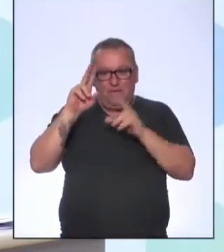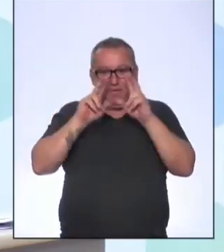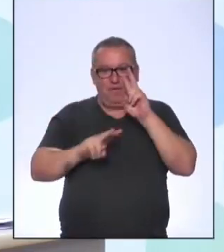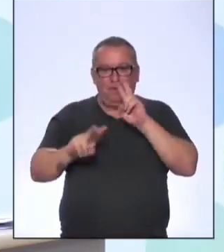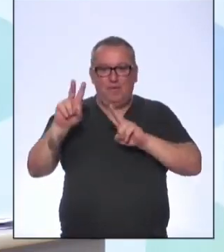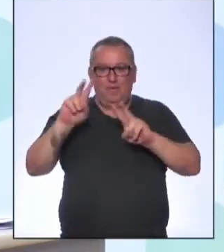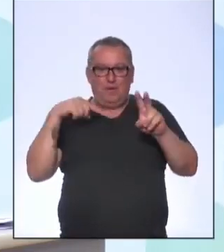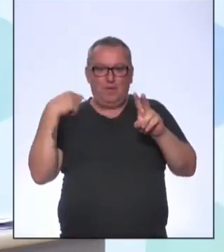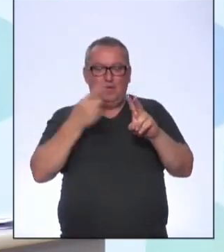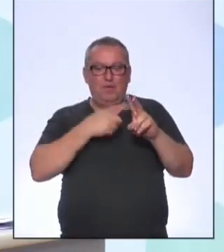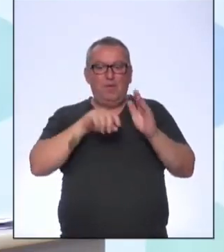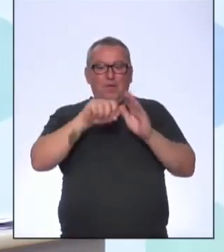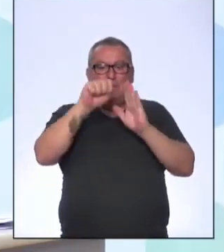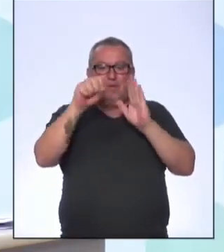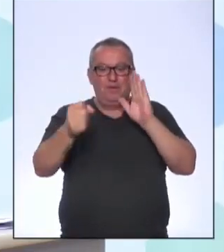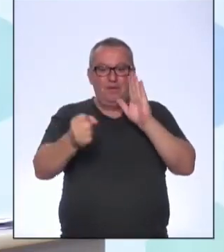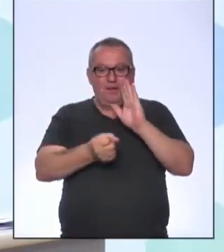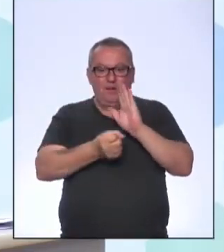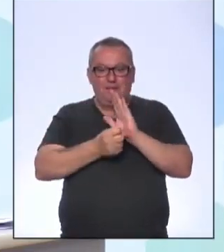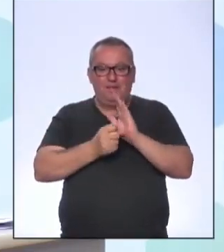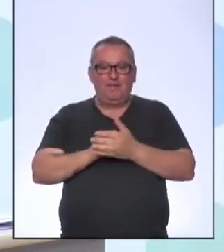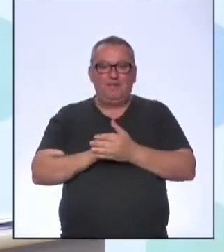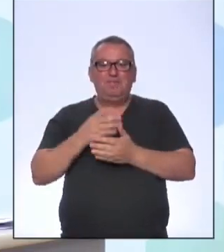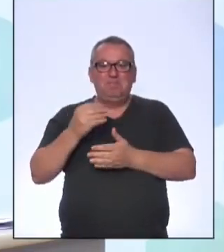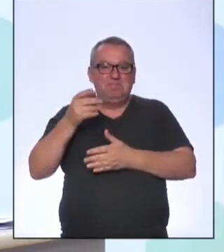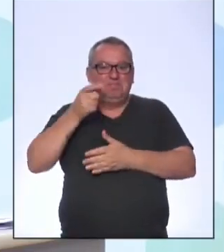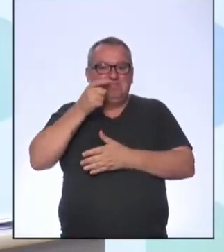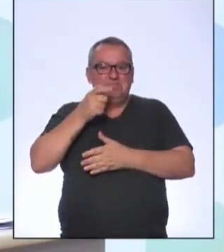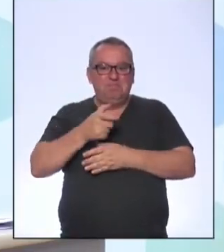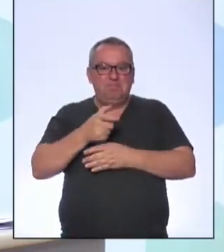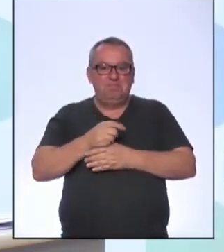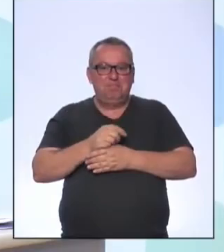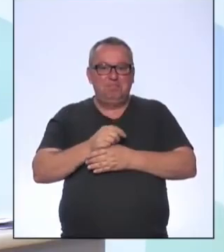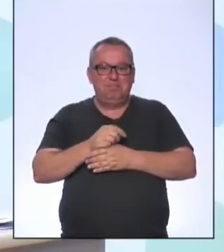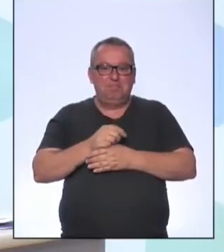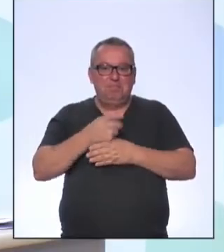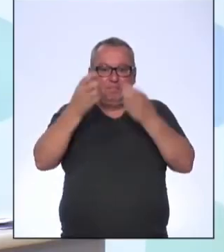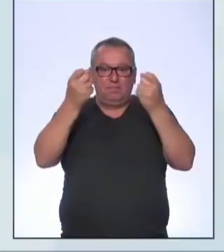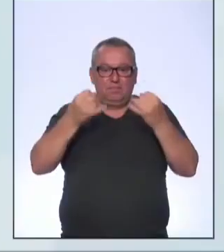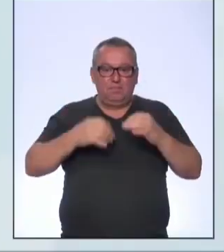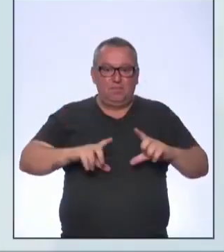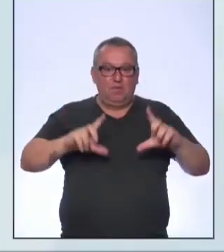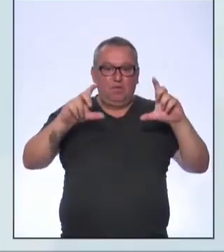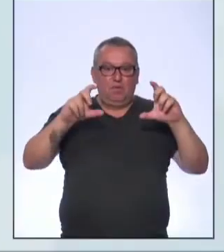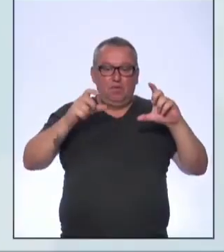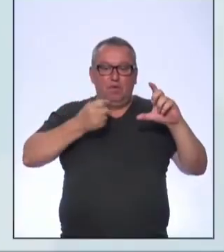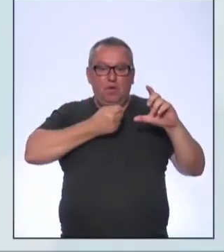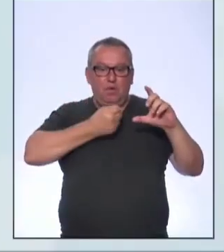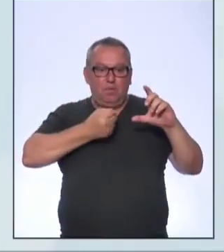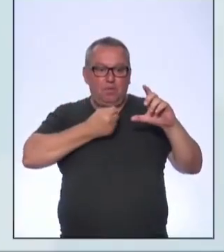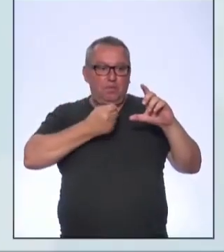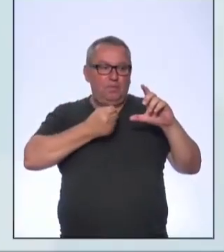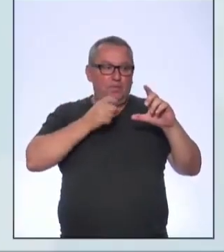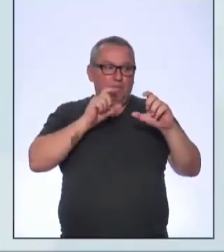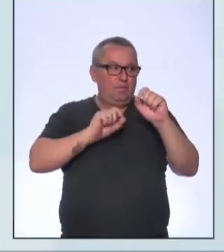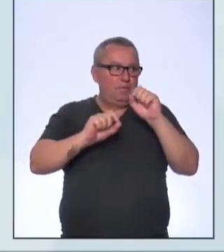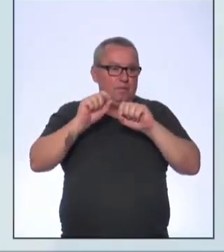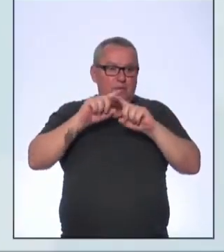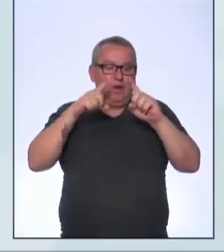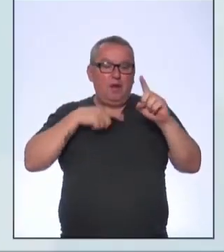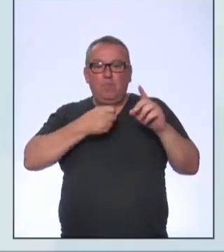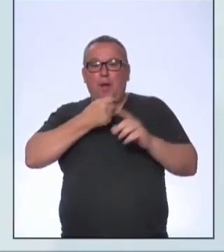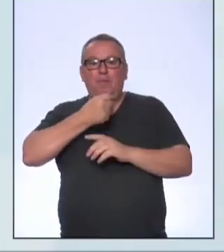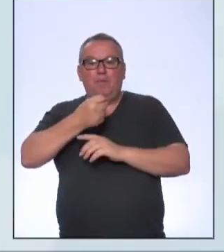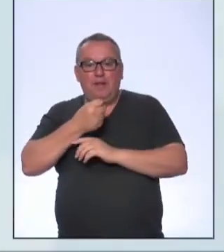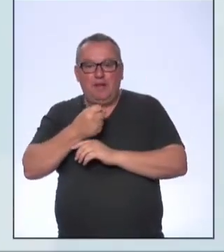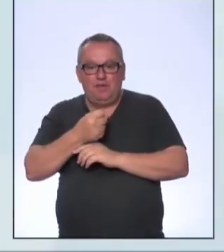do nosso século, né? Da humanidade. Isso é bem interessante. A definição de fotoreportagem refere-se a uma